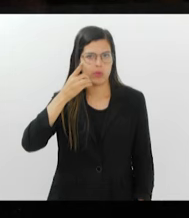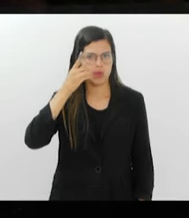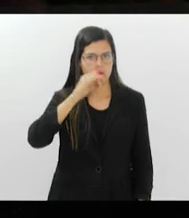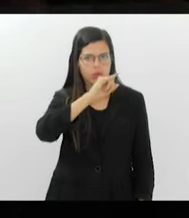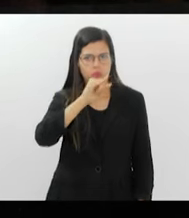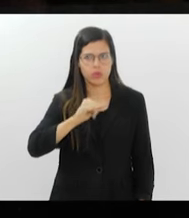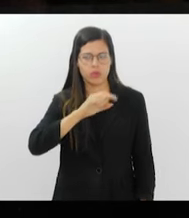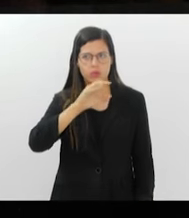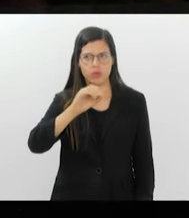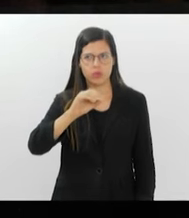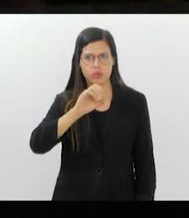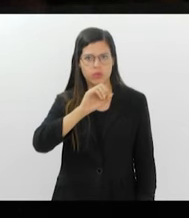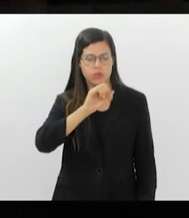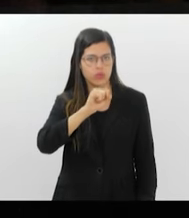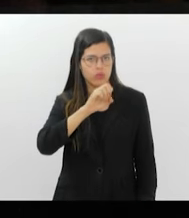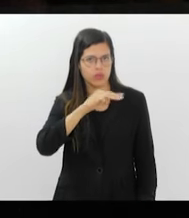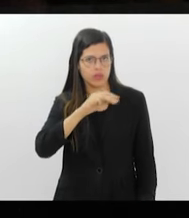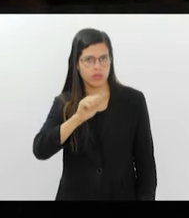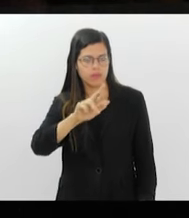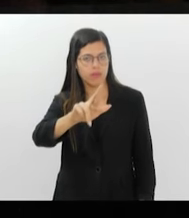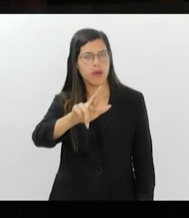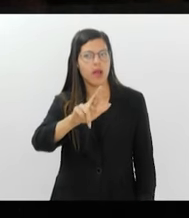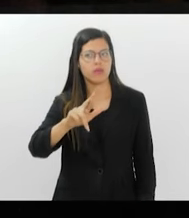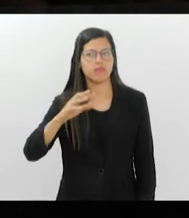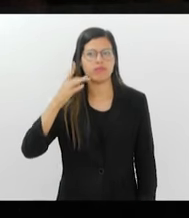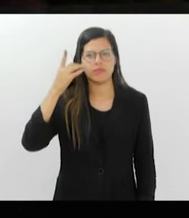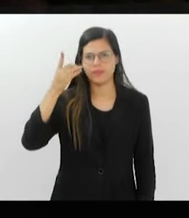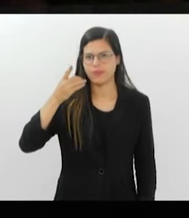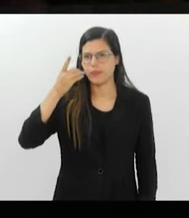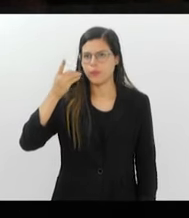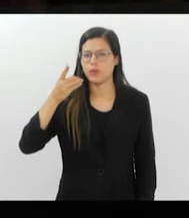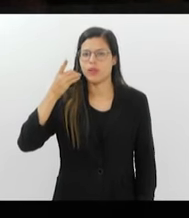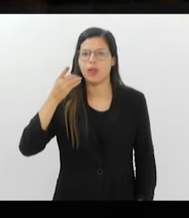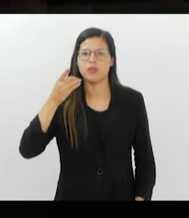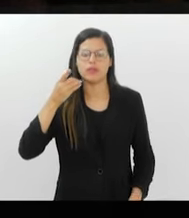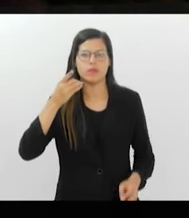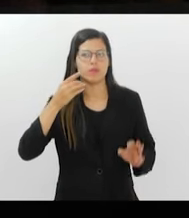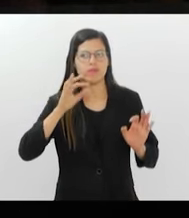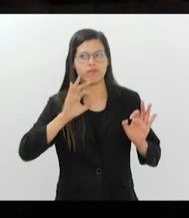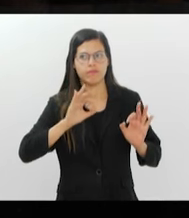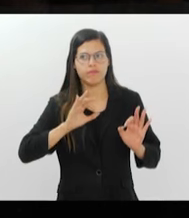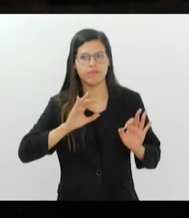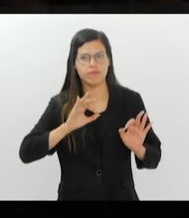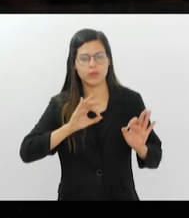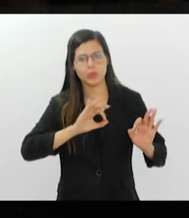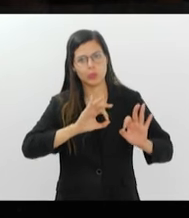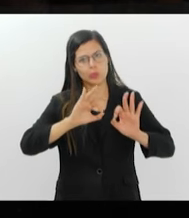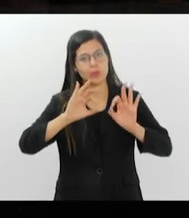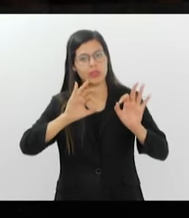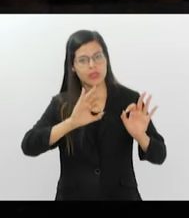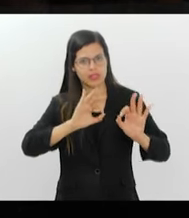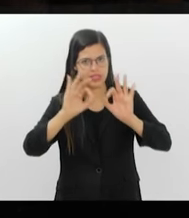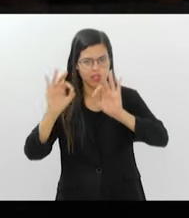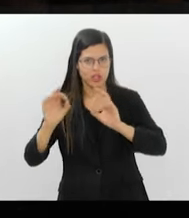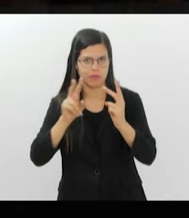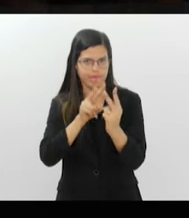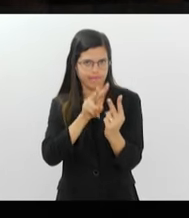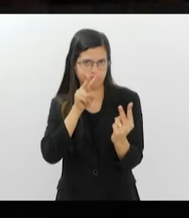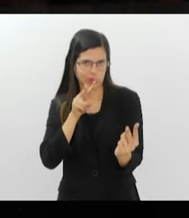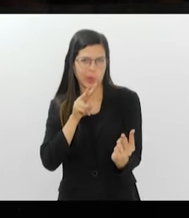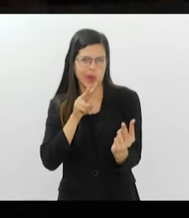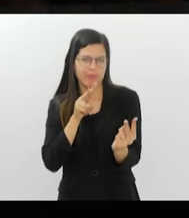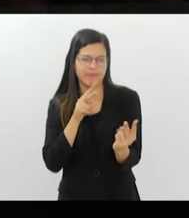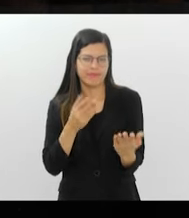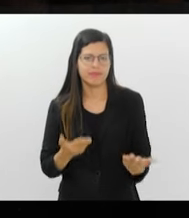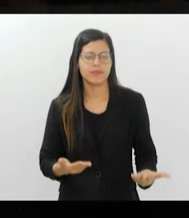e senhoras e senhores deputados que nos assistem de forma remota, senhoras e